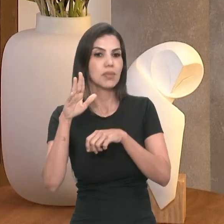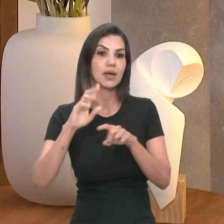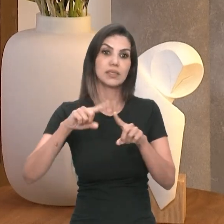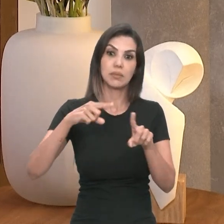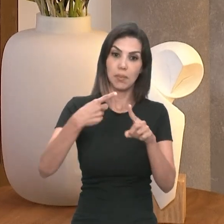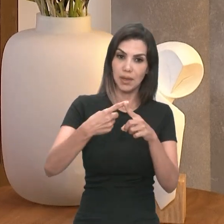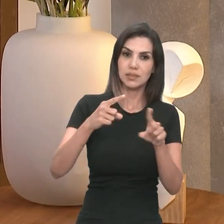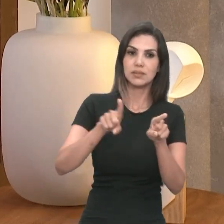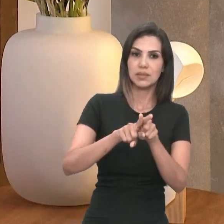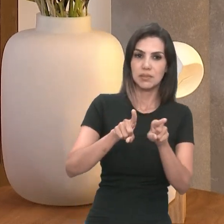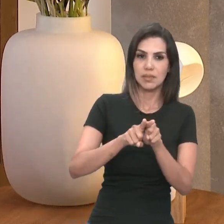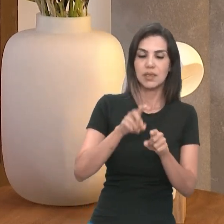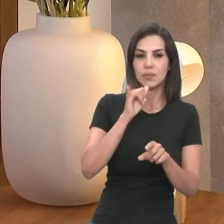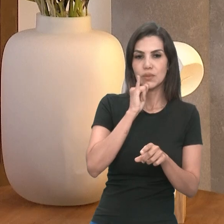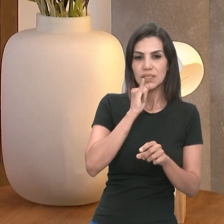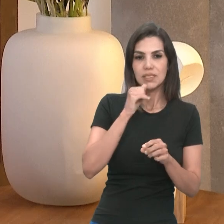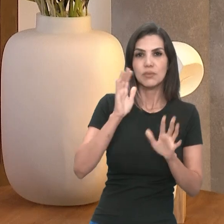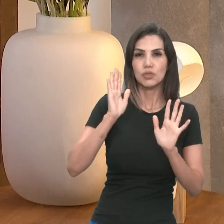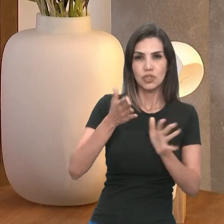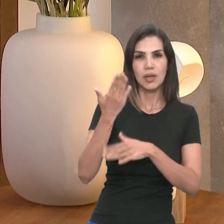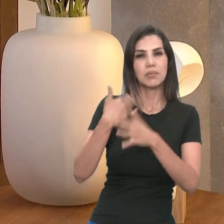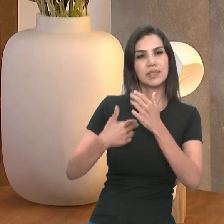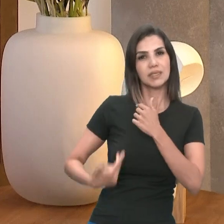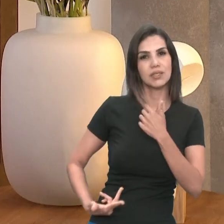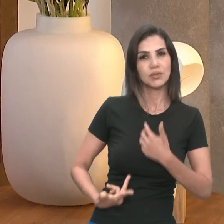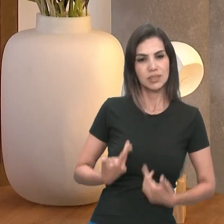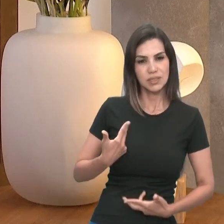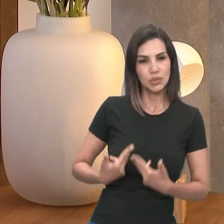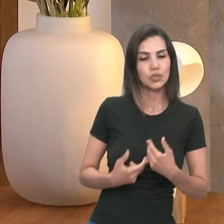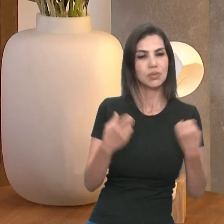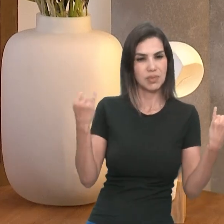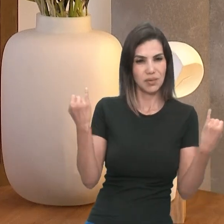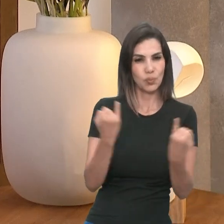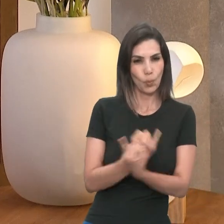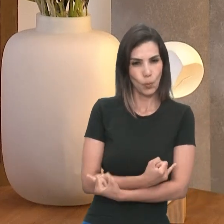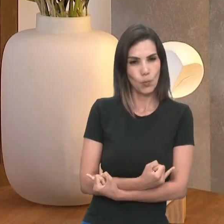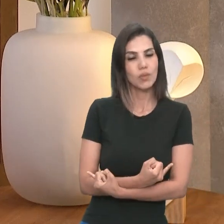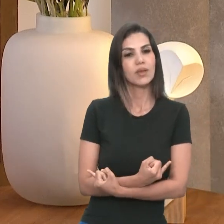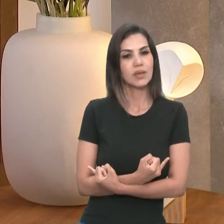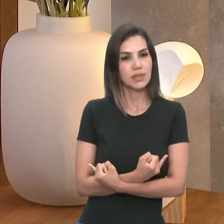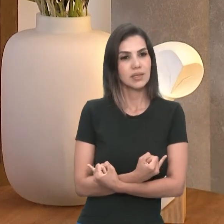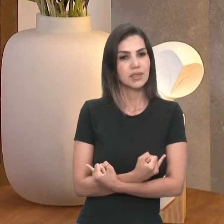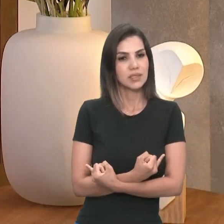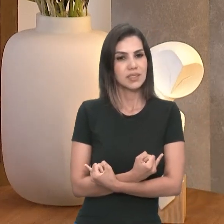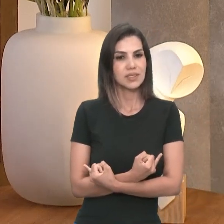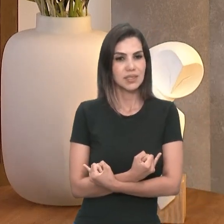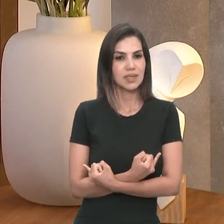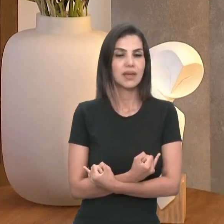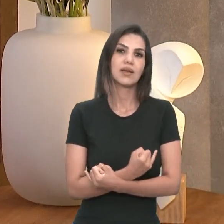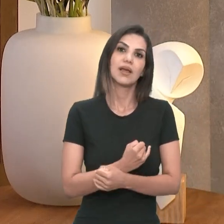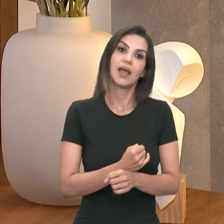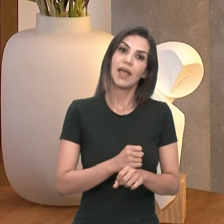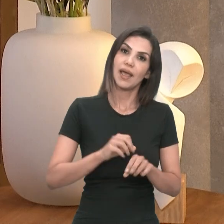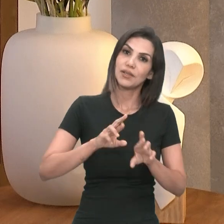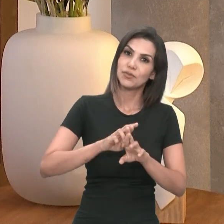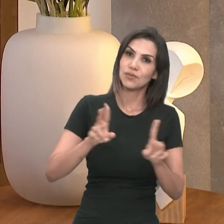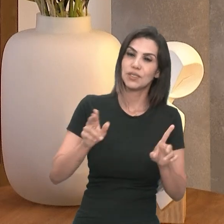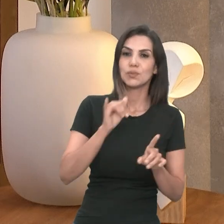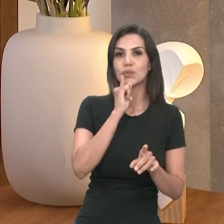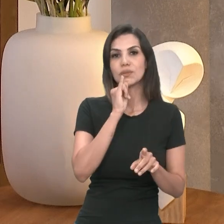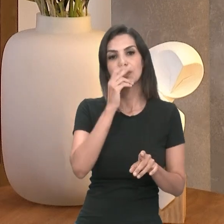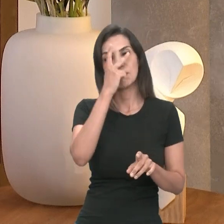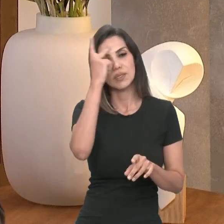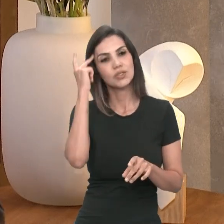redução, né, dos benefícios da cirurgia, ou seja, ele reduz o peso mais lentamente daquele que tem menor jet lag